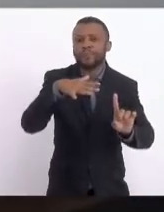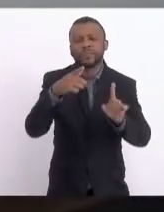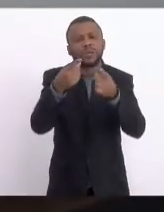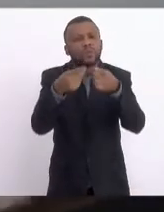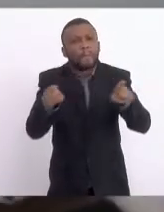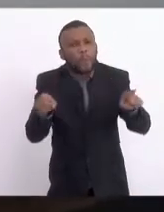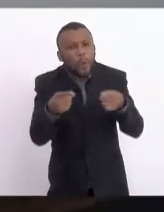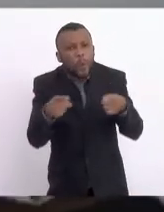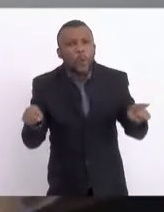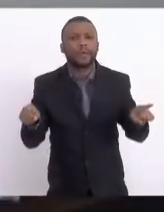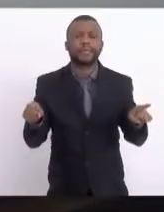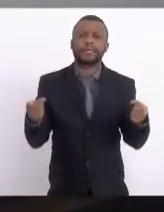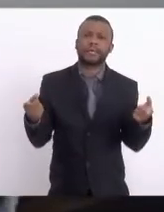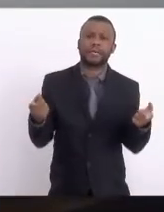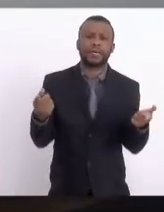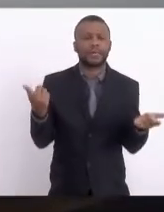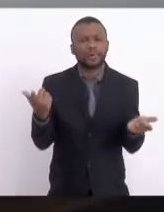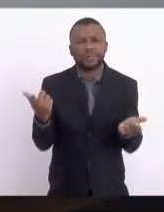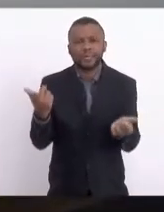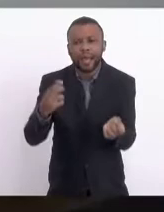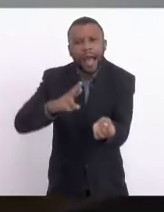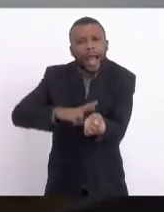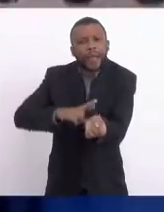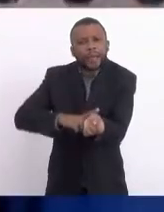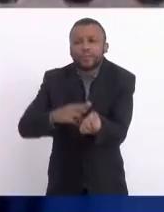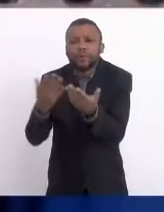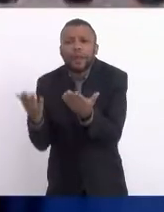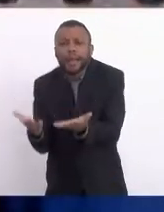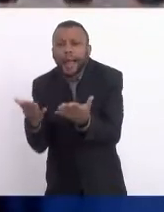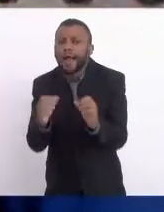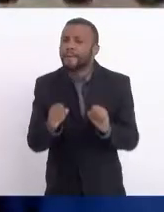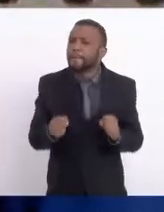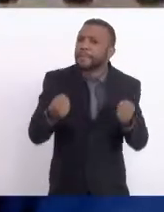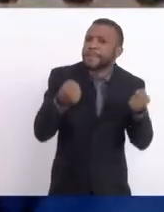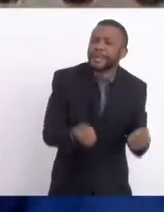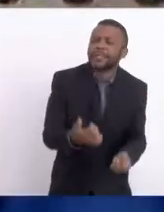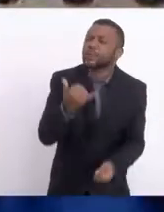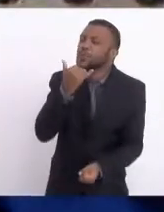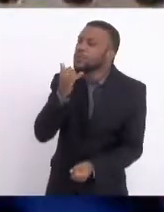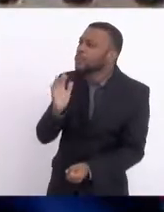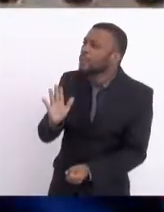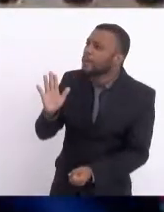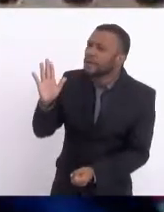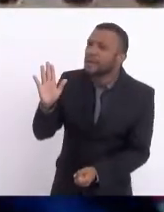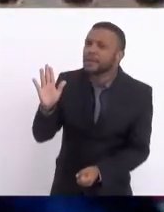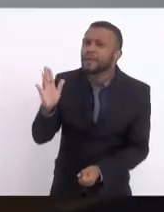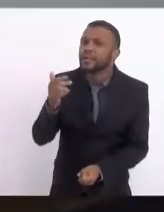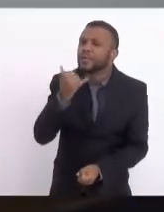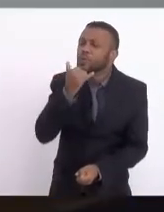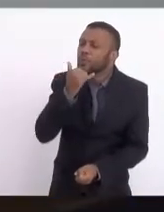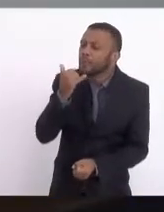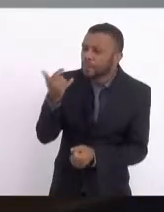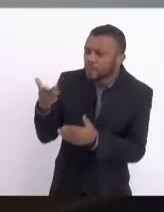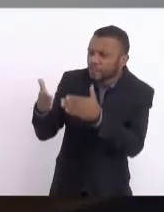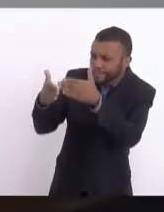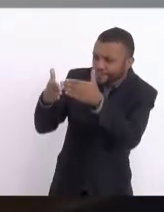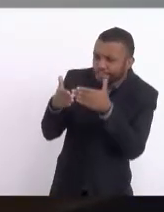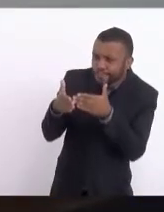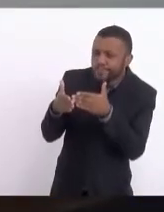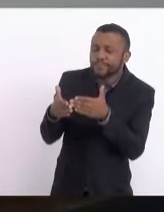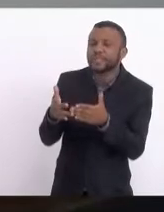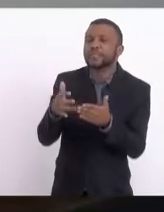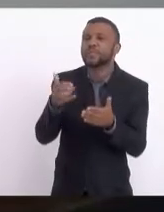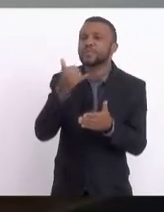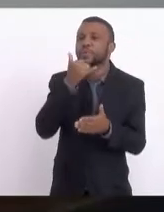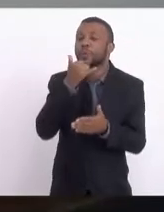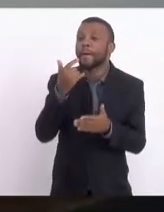mais branda, de compassos mais leves, enfim. Deputado Valdec, se o senhor me permite, me desculpe, mas eu estou